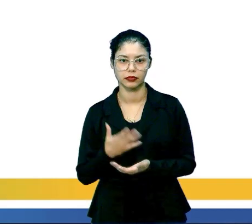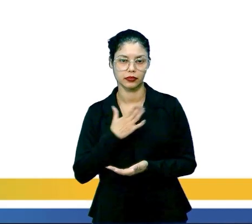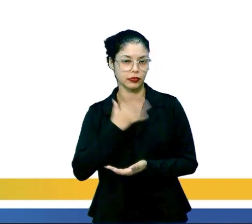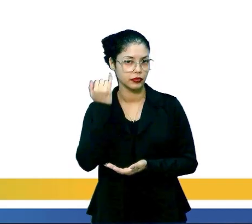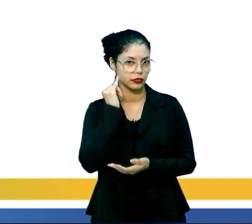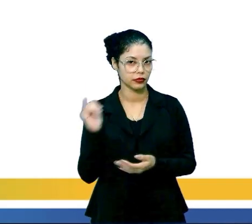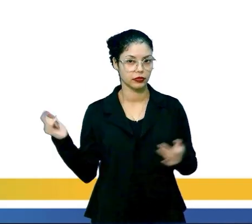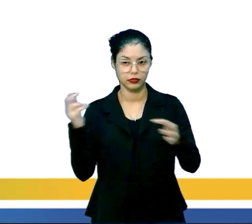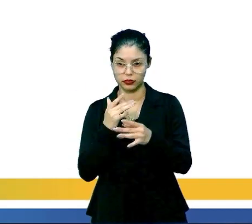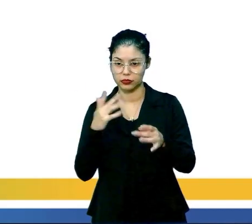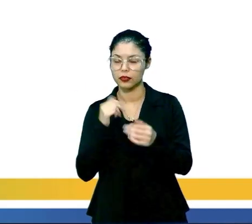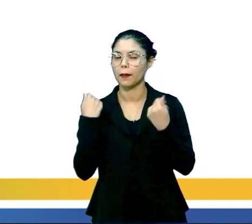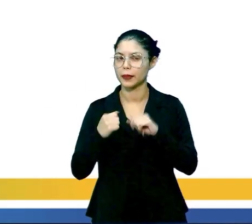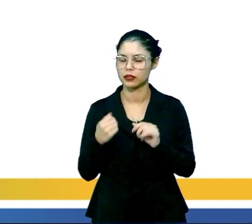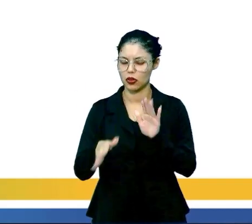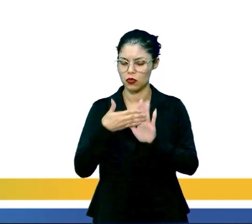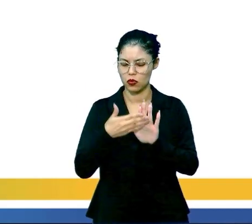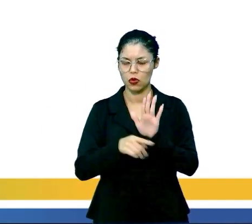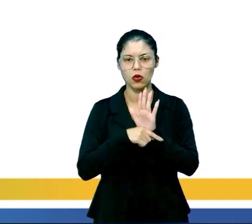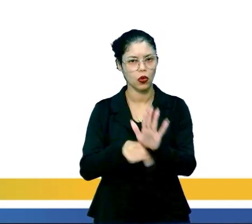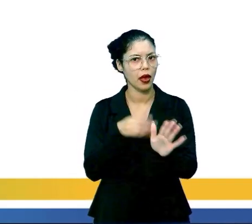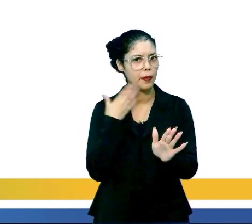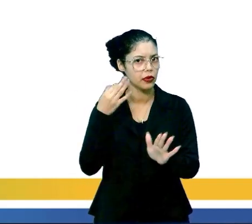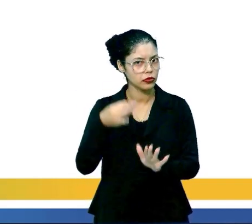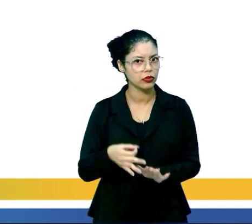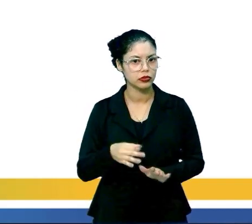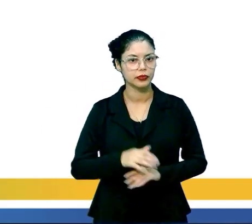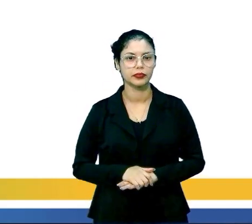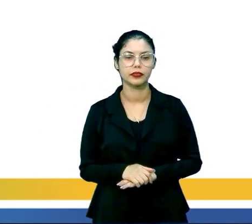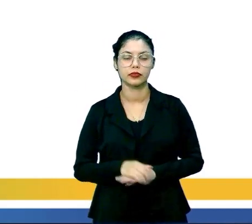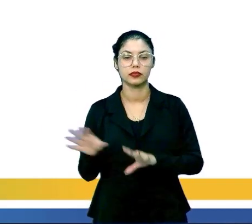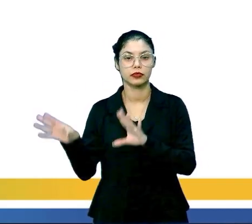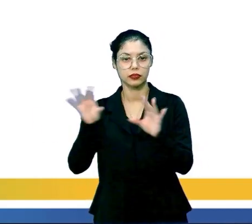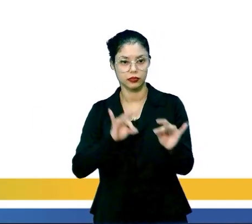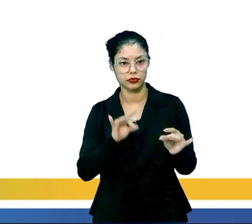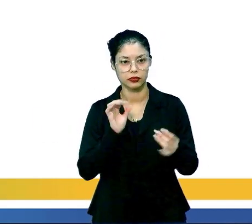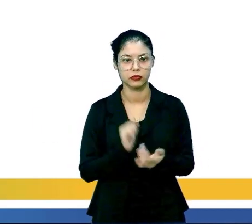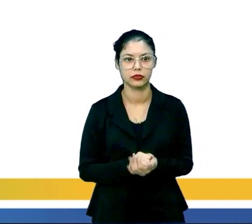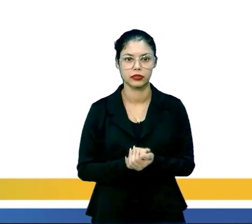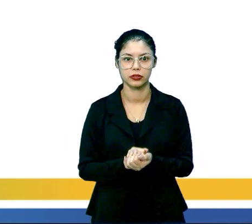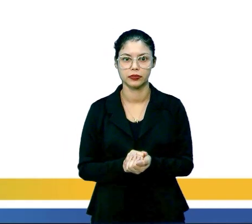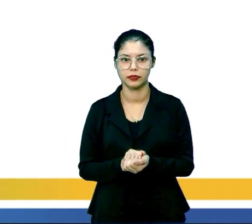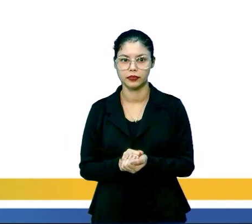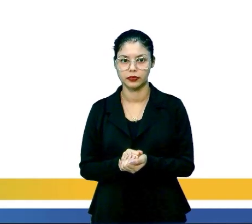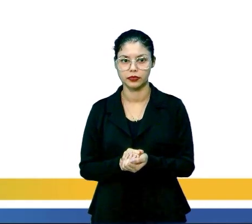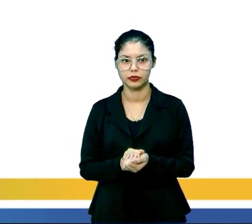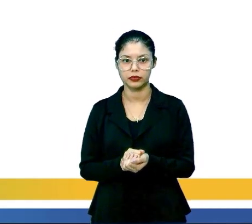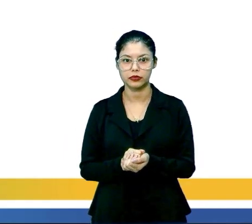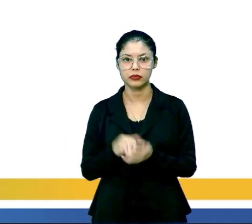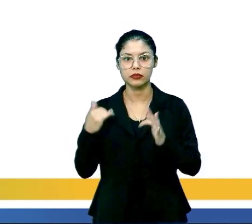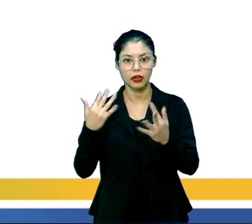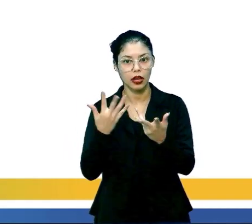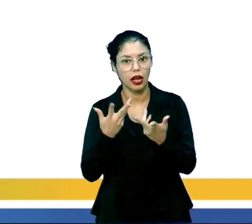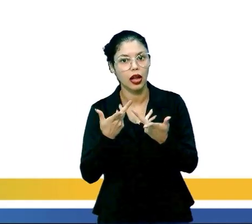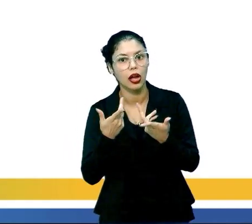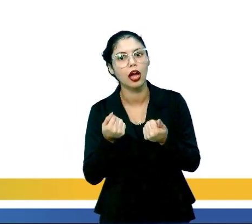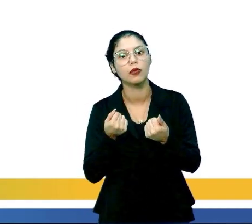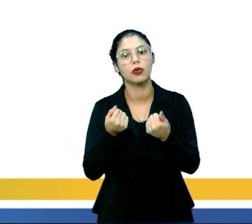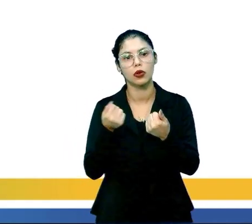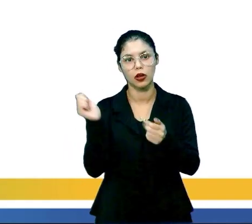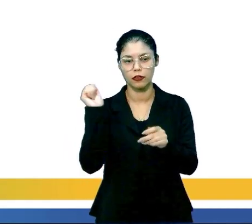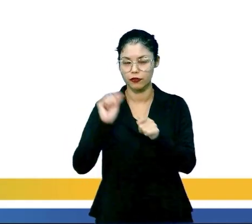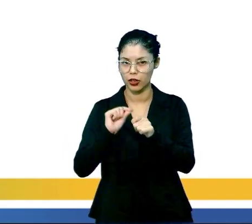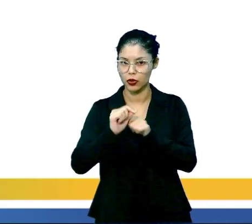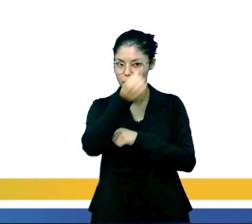minha ideia central, porque eu preciso comprovar que a minha ideia está correta. Eu trouxe aí a teoria do hábitos elaborada